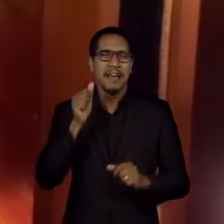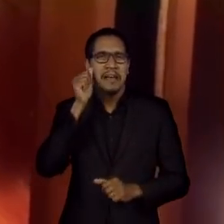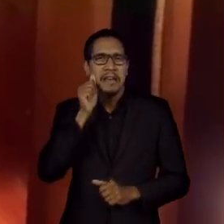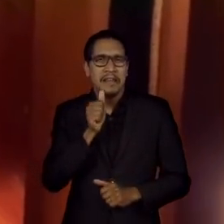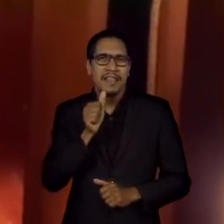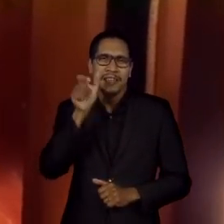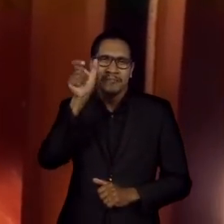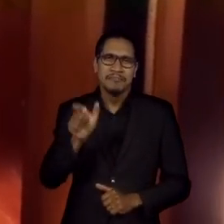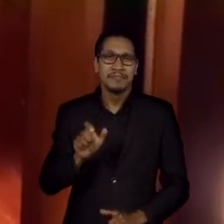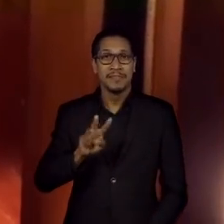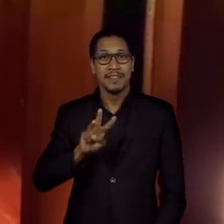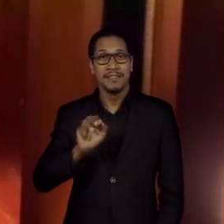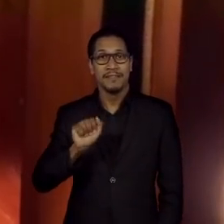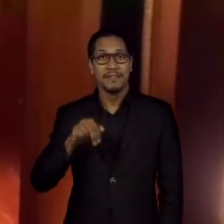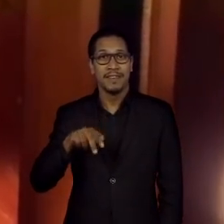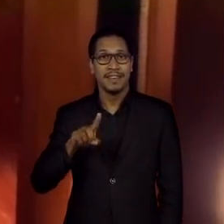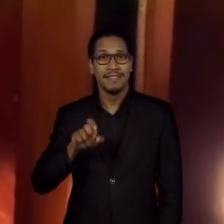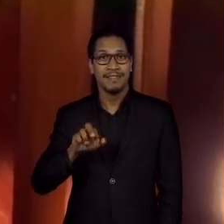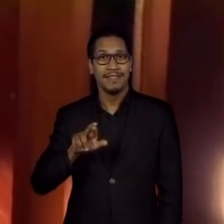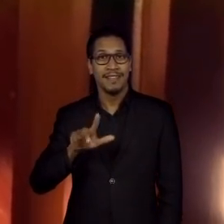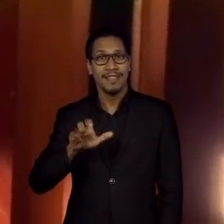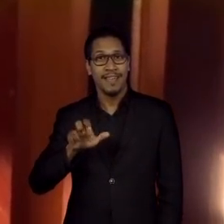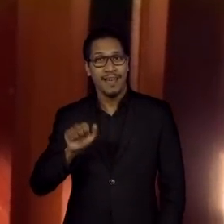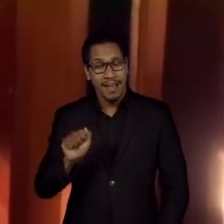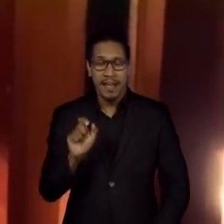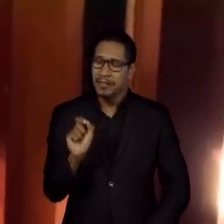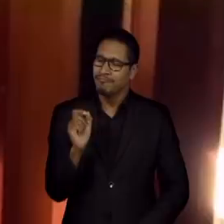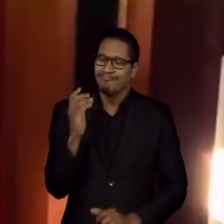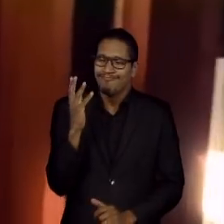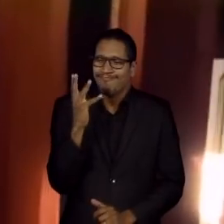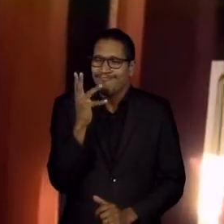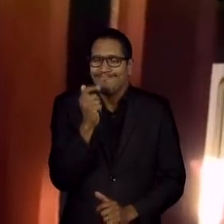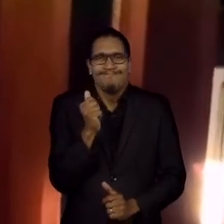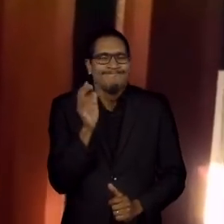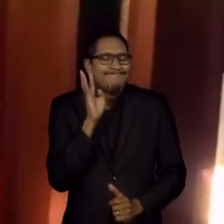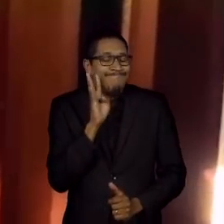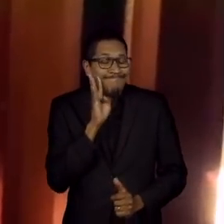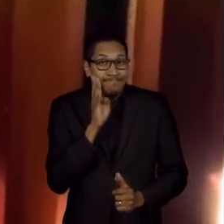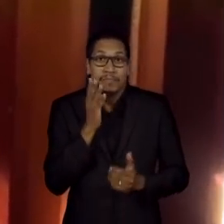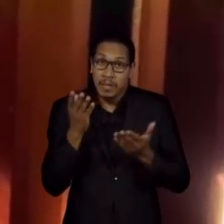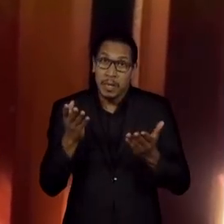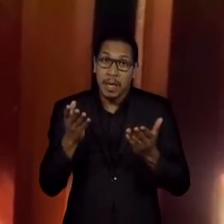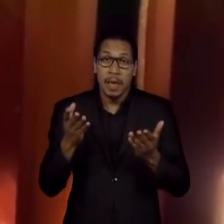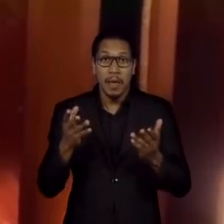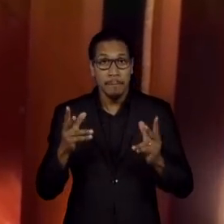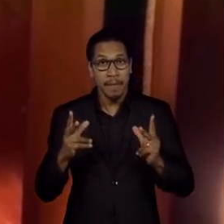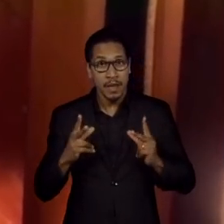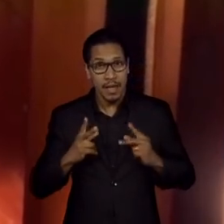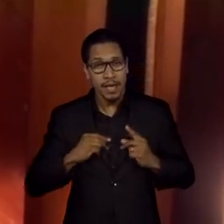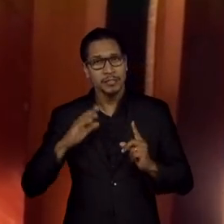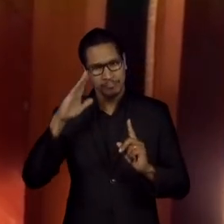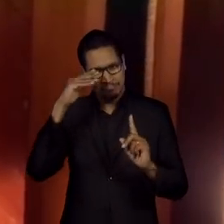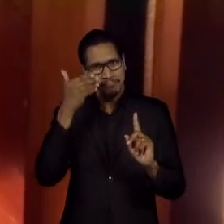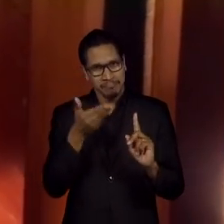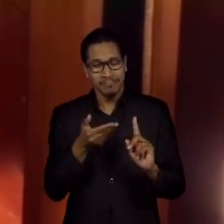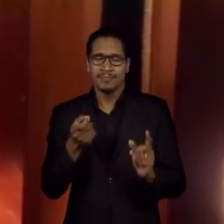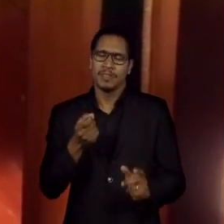que coisa boa. Né? Eu gosto muito de falar dela porque ela merece, né? A minha